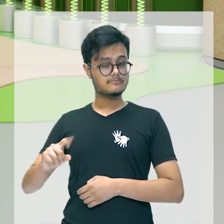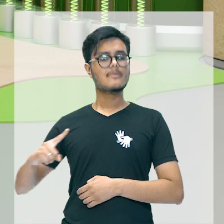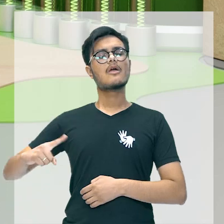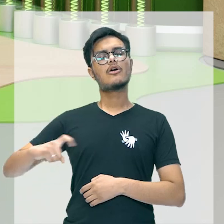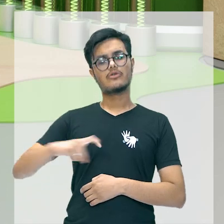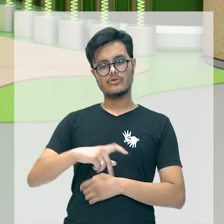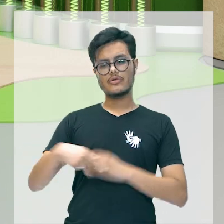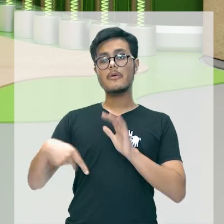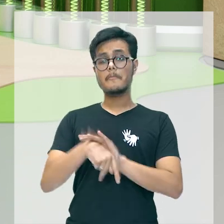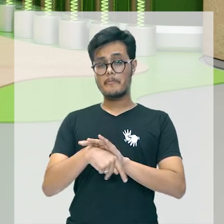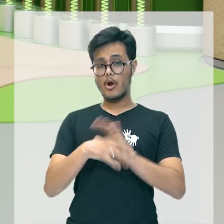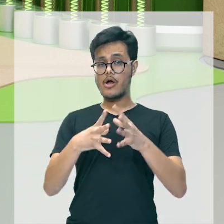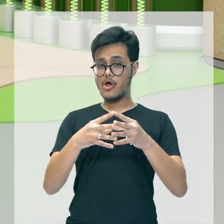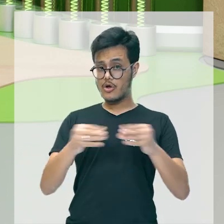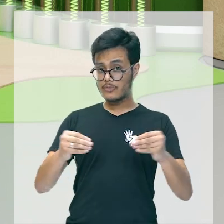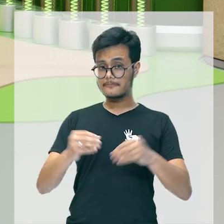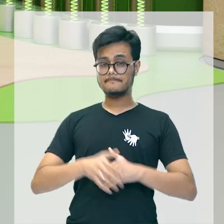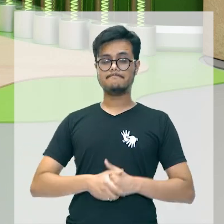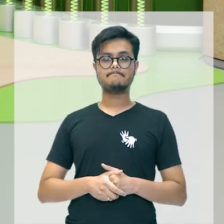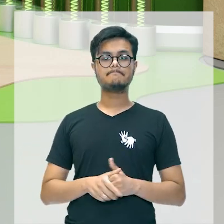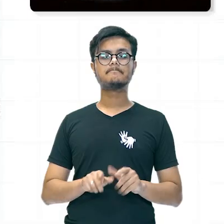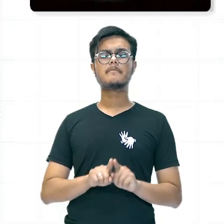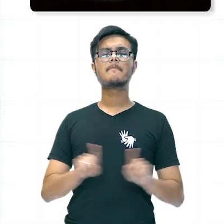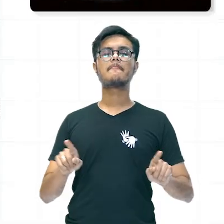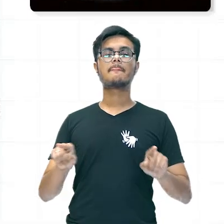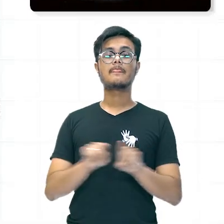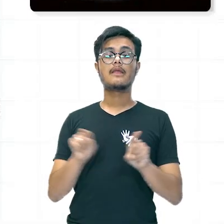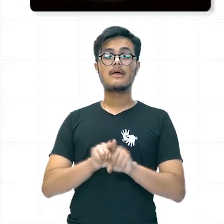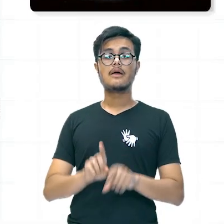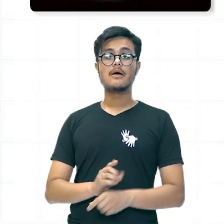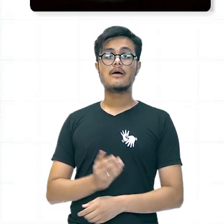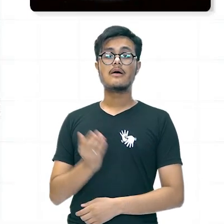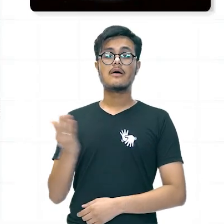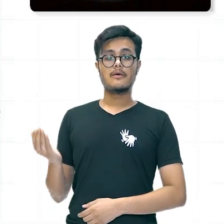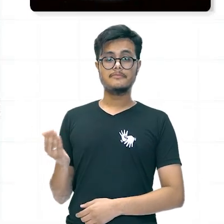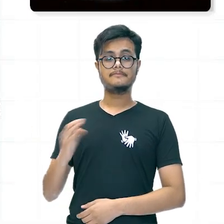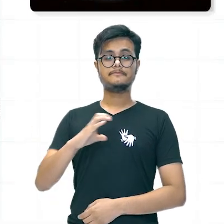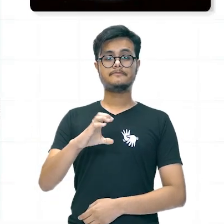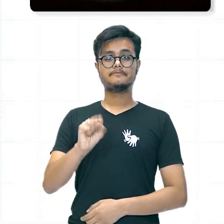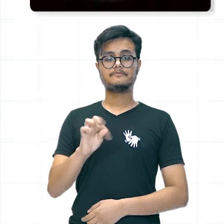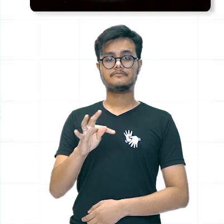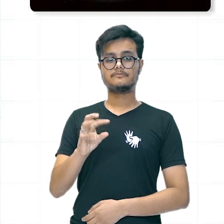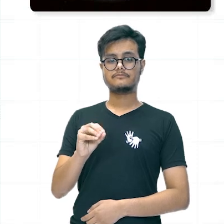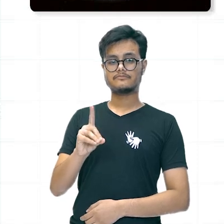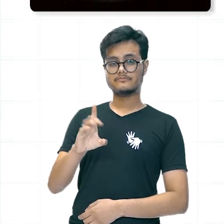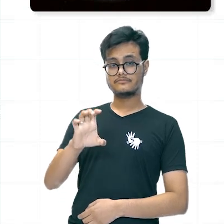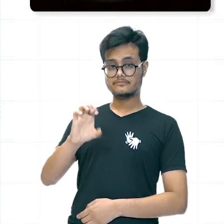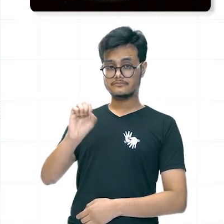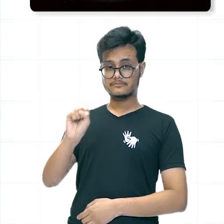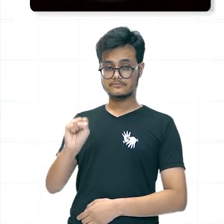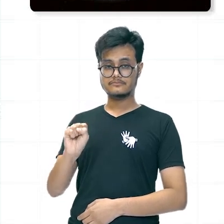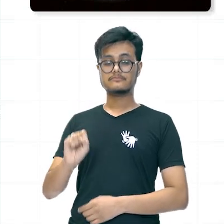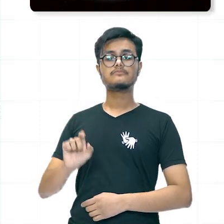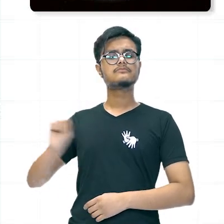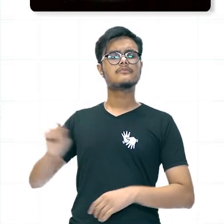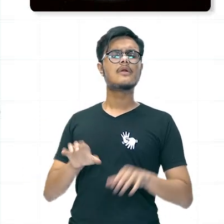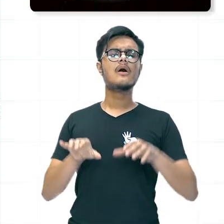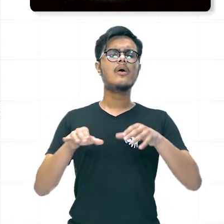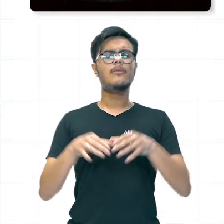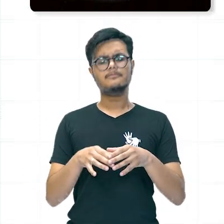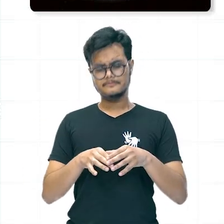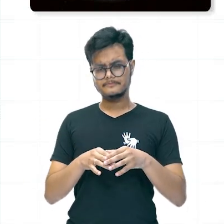verme do grupo de plateumintos. Mas a gente tem aí também, né, continuando, os cestódios. Esse grupo aí